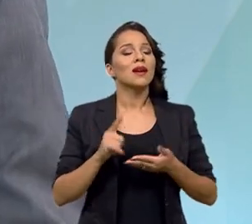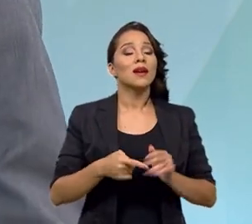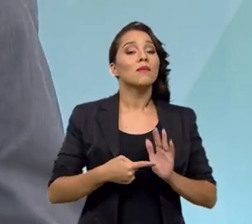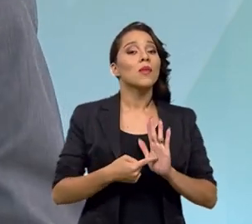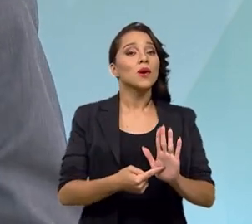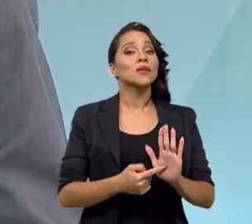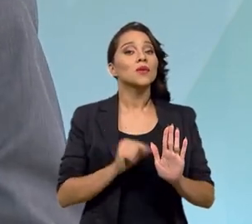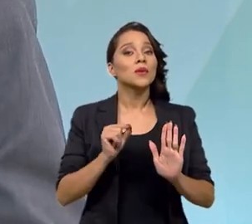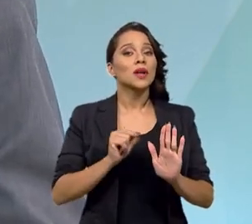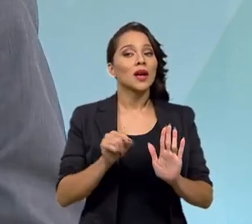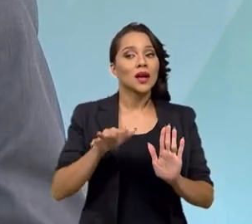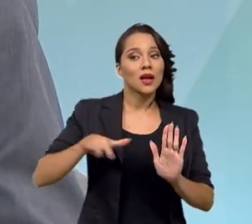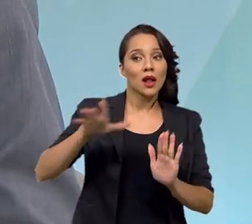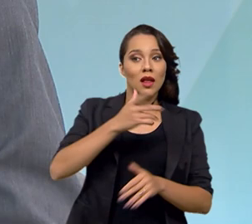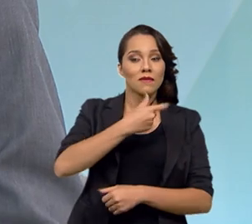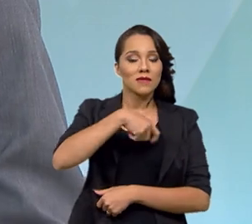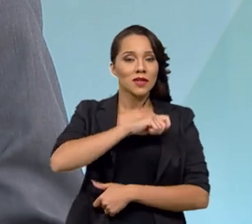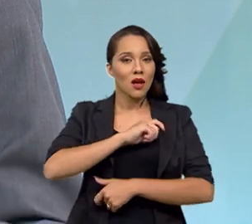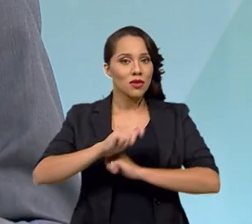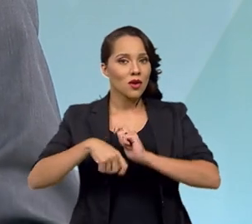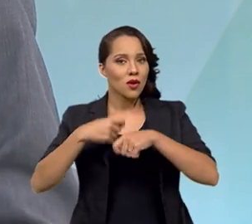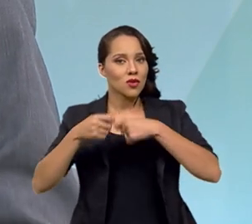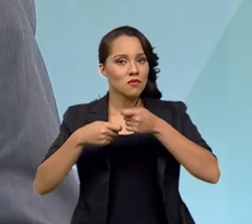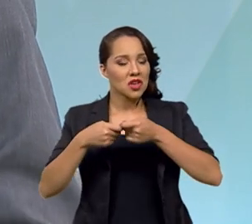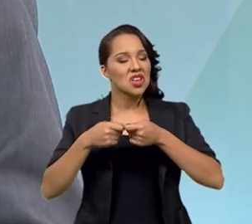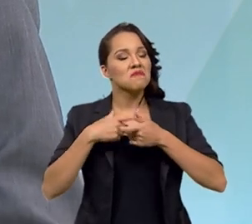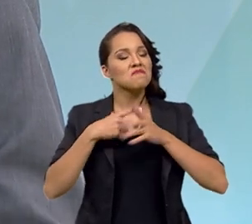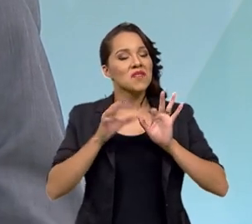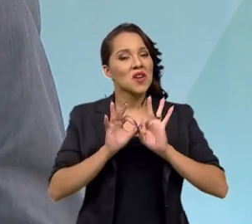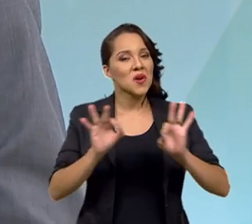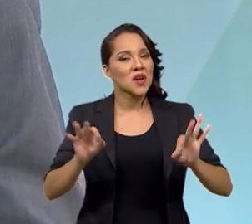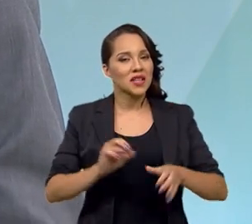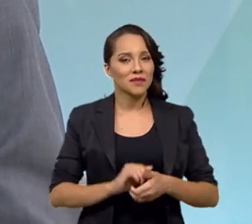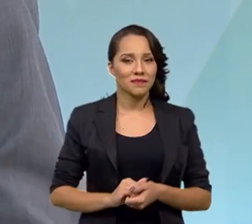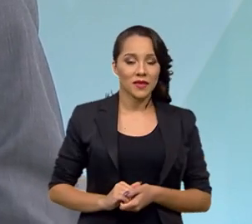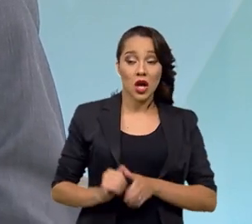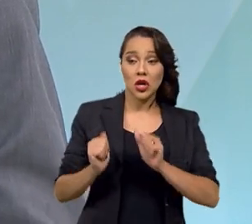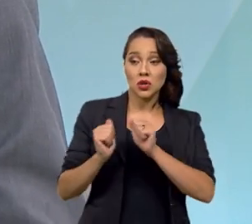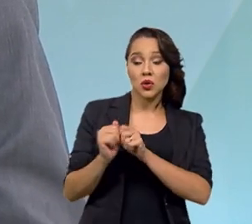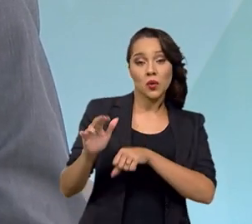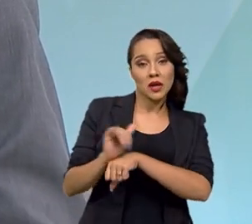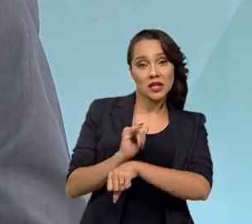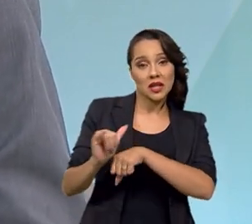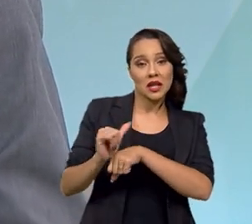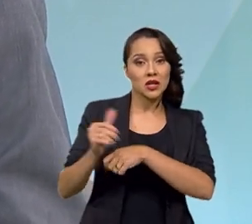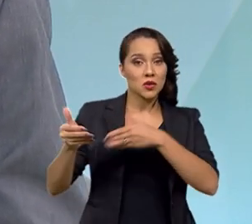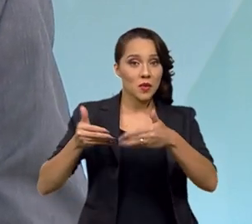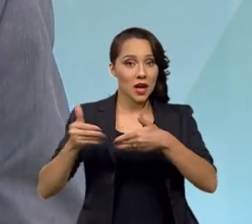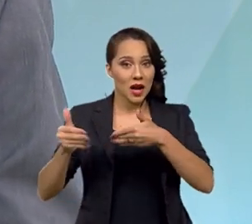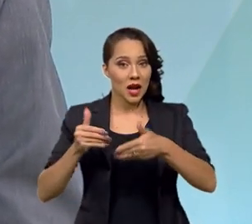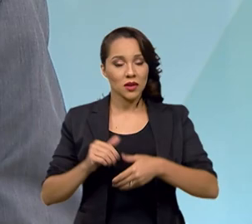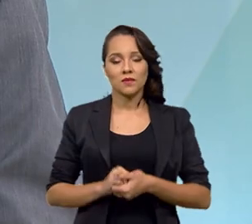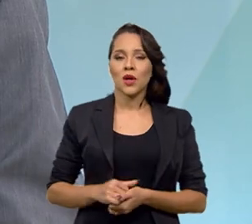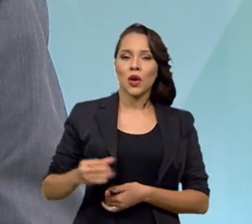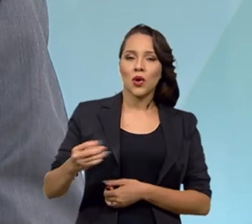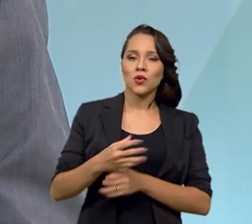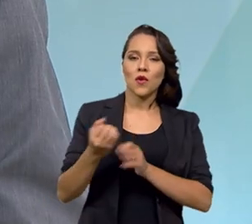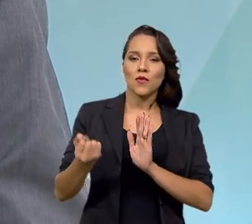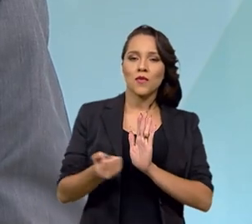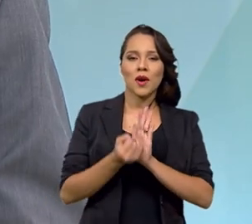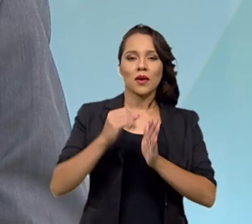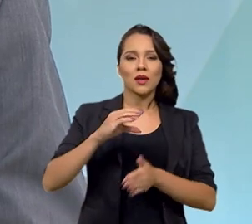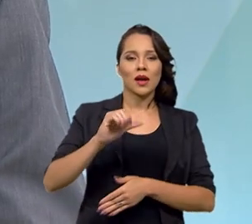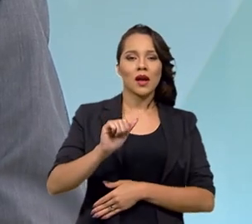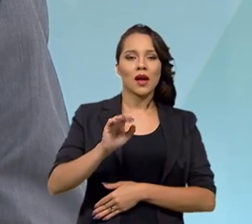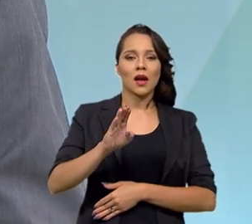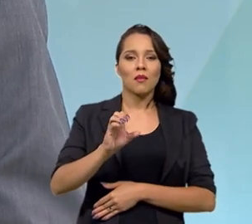demonstração de que o lado fiscal da economia está em ordem e junto com as medidas pró-mercado Olha só o novo Marco